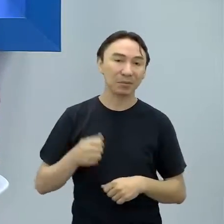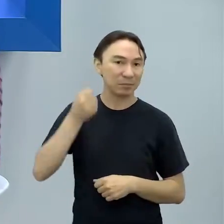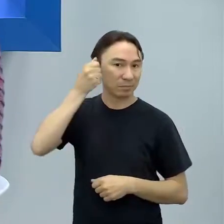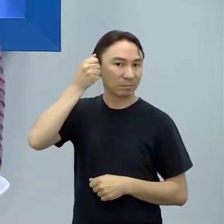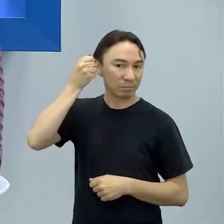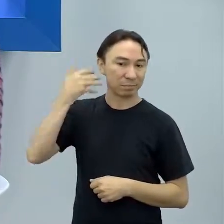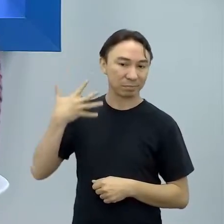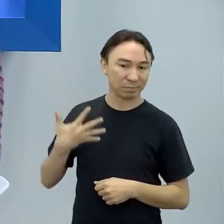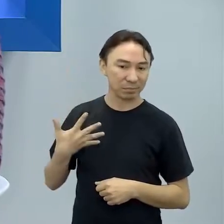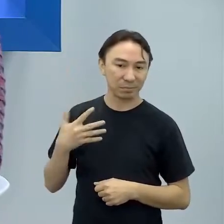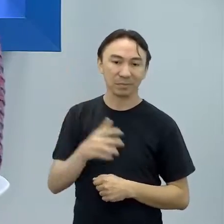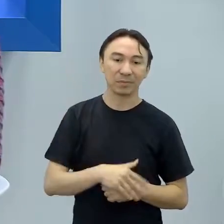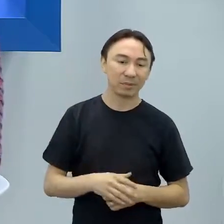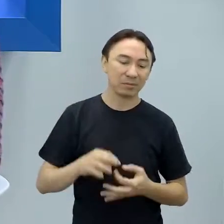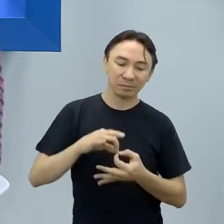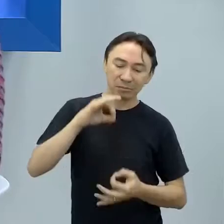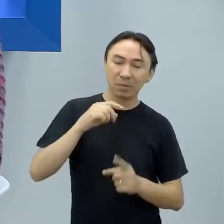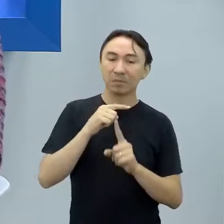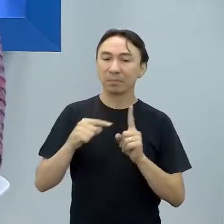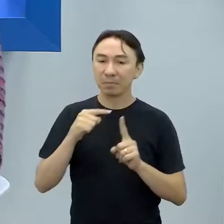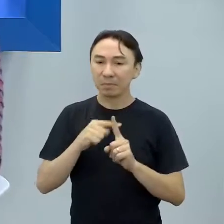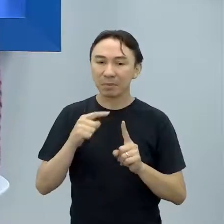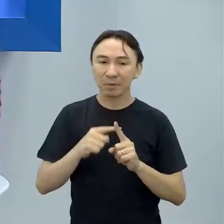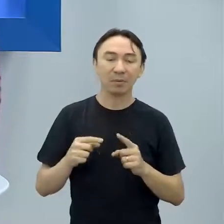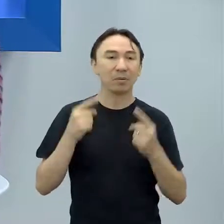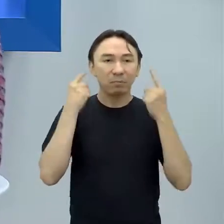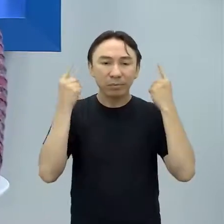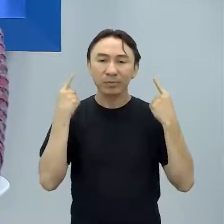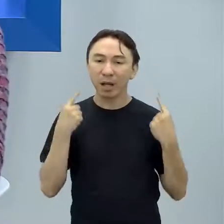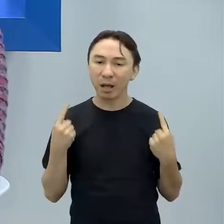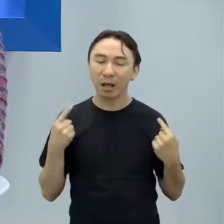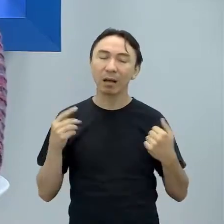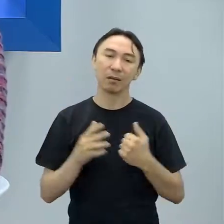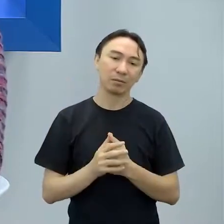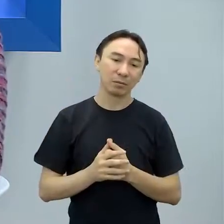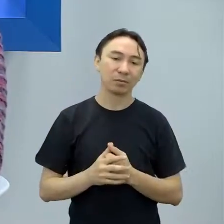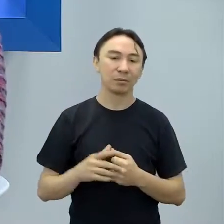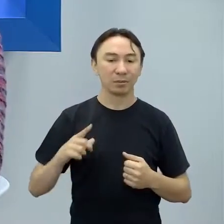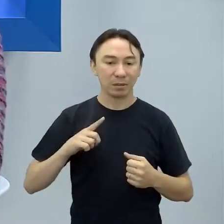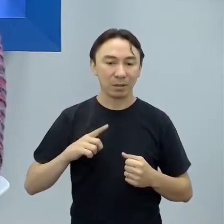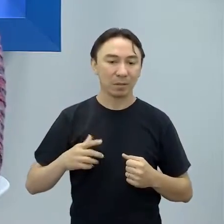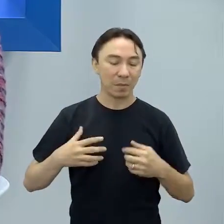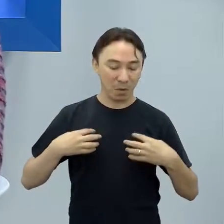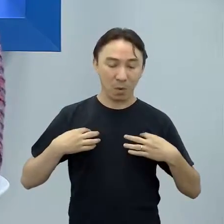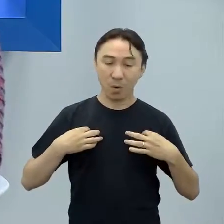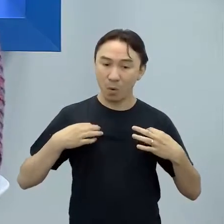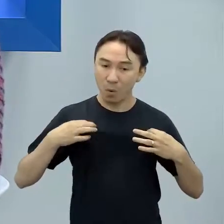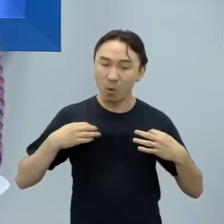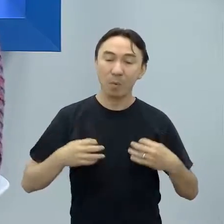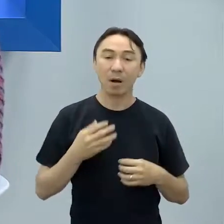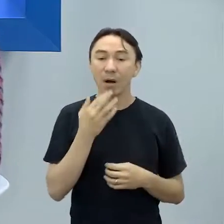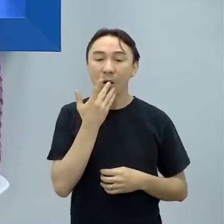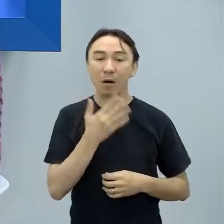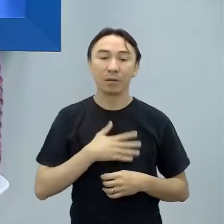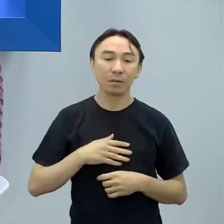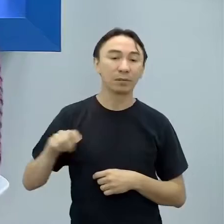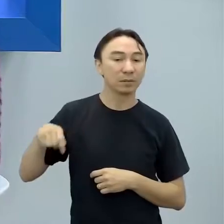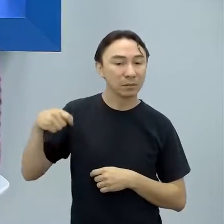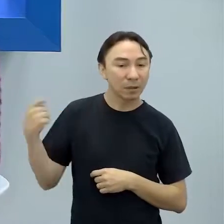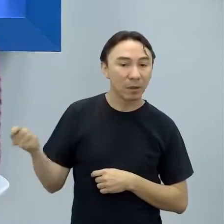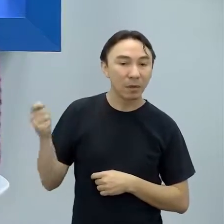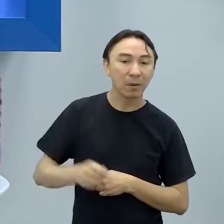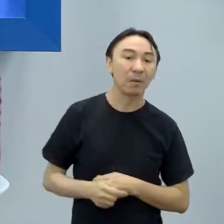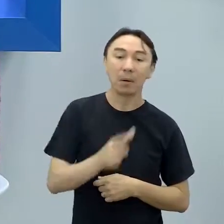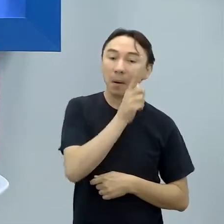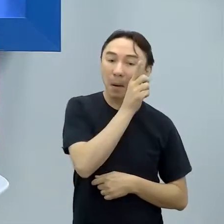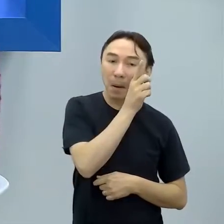Eu sou estatura mediana, cabelos cacheados, estou com uma blusa colorida e o meu sinal é este.